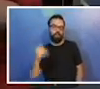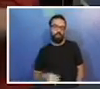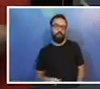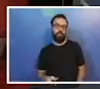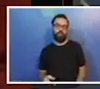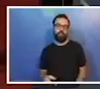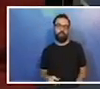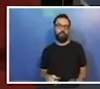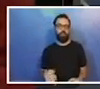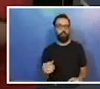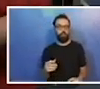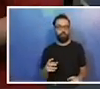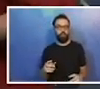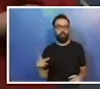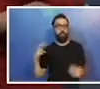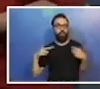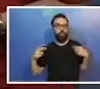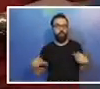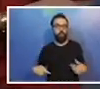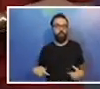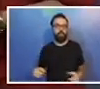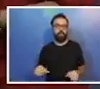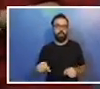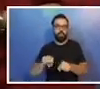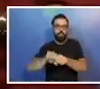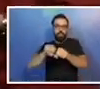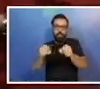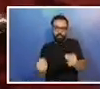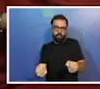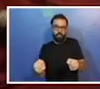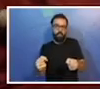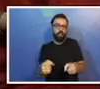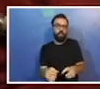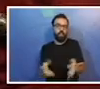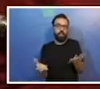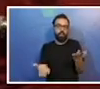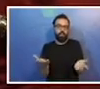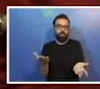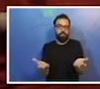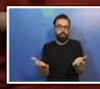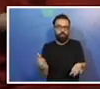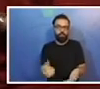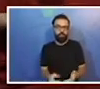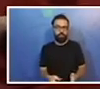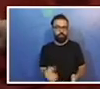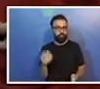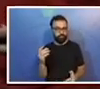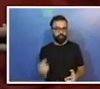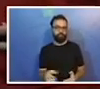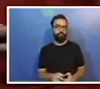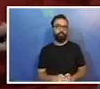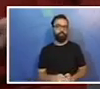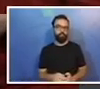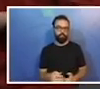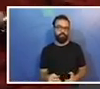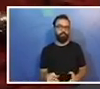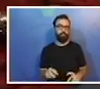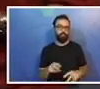está interferindo com o desmatamento, poluição, queimadas, caça